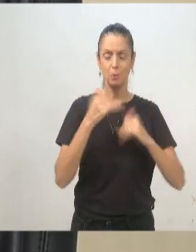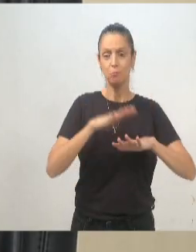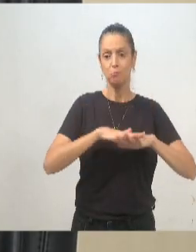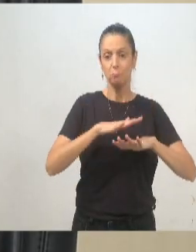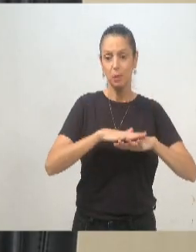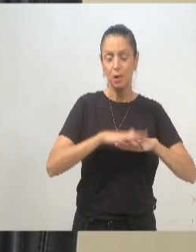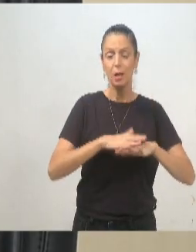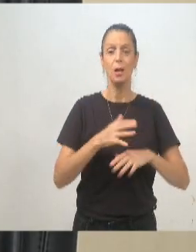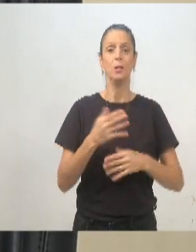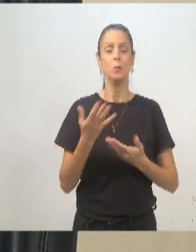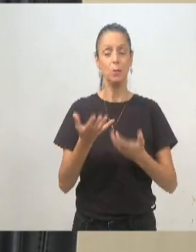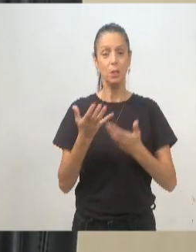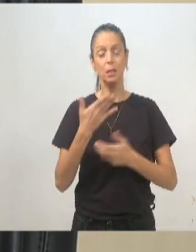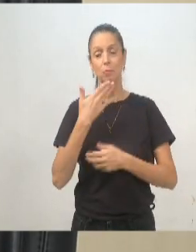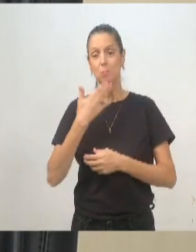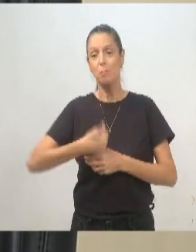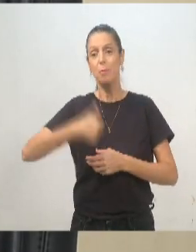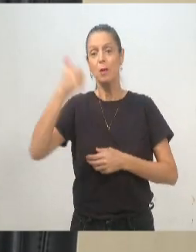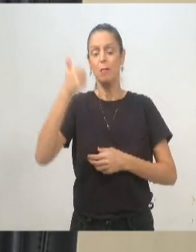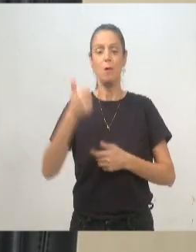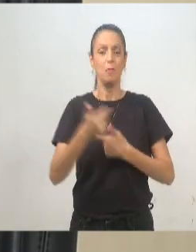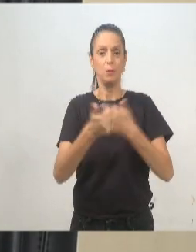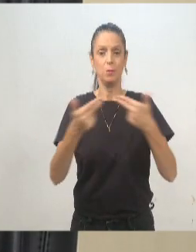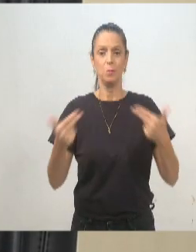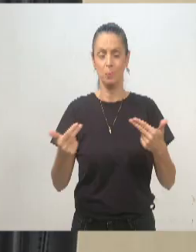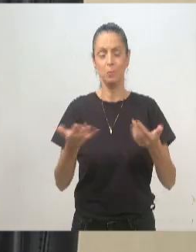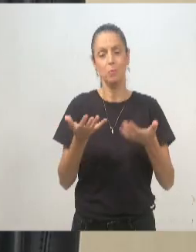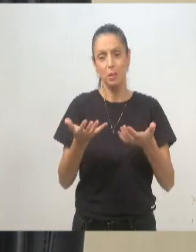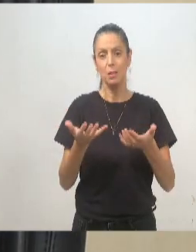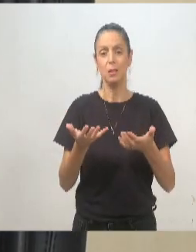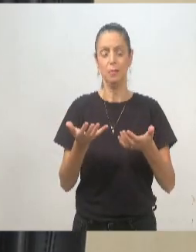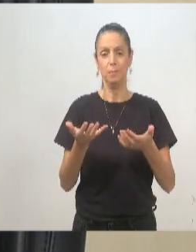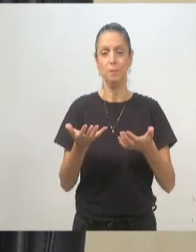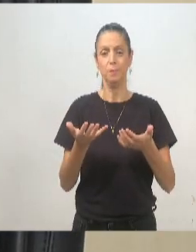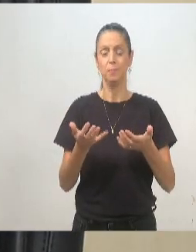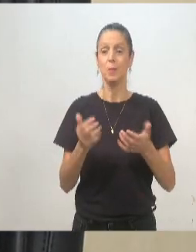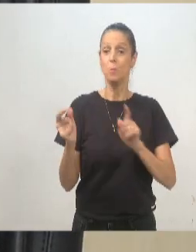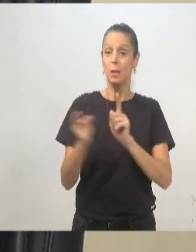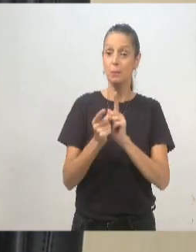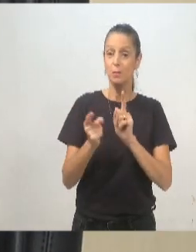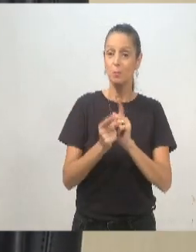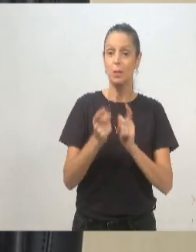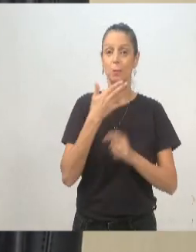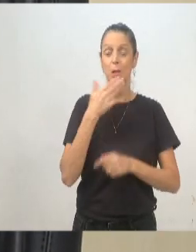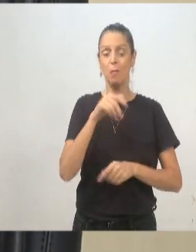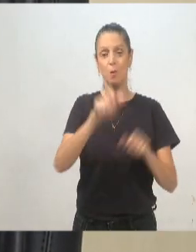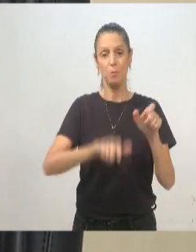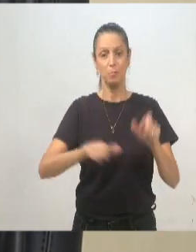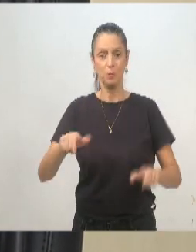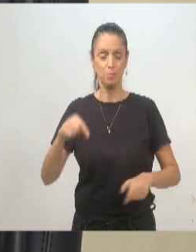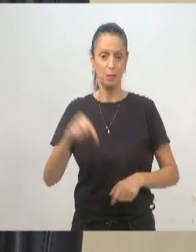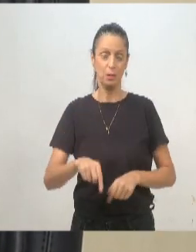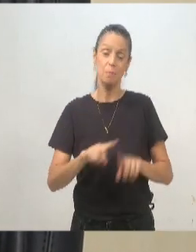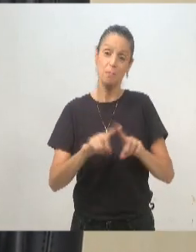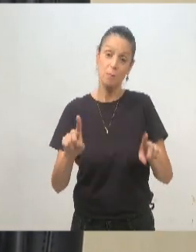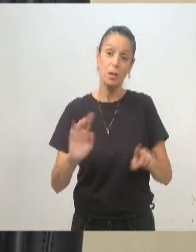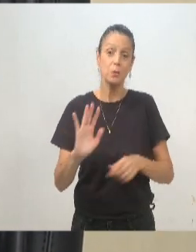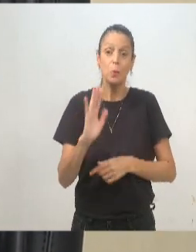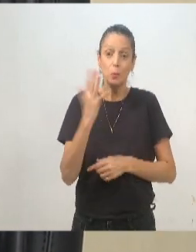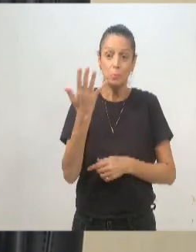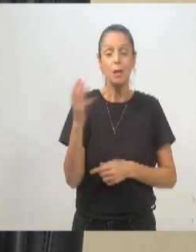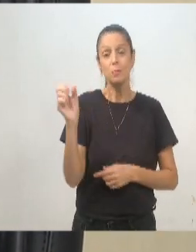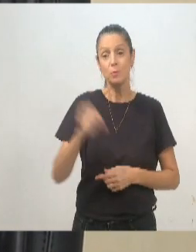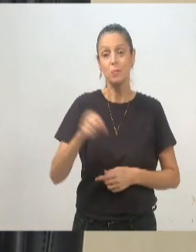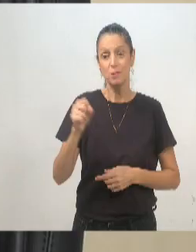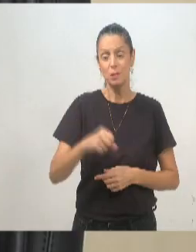dos mundos, né? A gente quer, obviamente, a melhor prestação de serviço para o munícipe, mas existe um descompasso entre